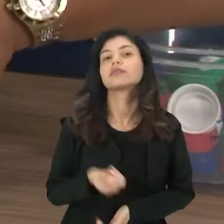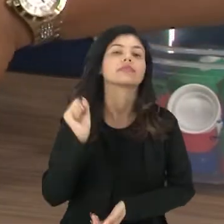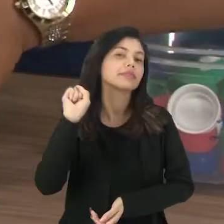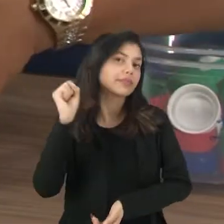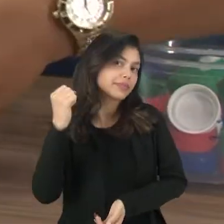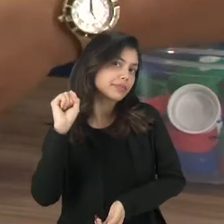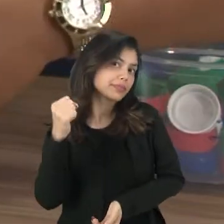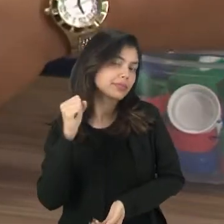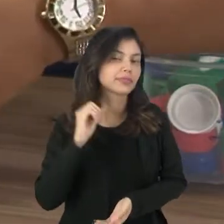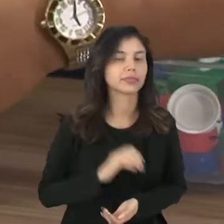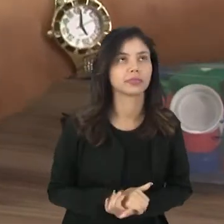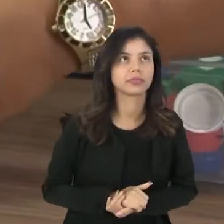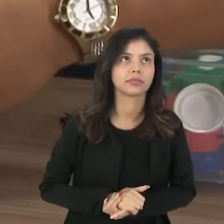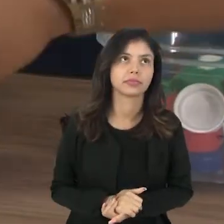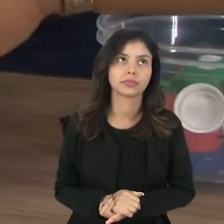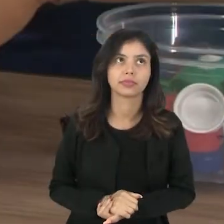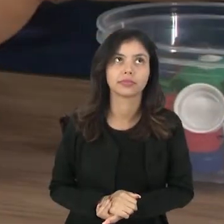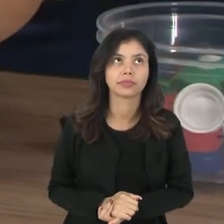8 votos.